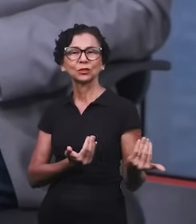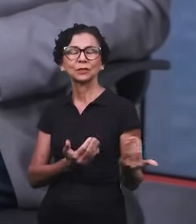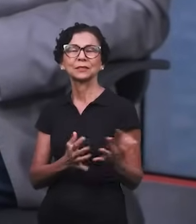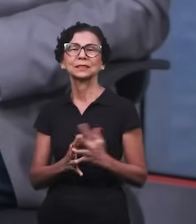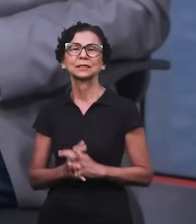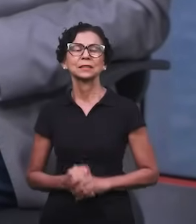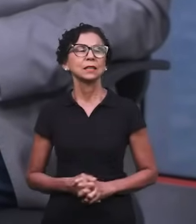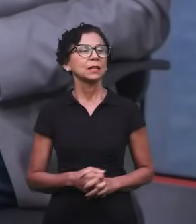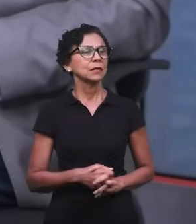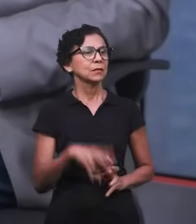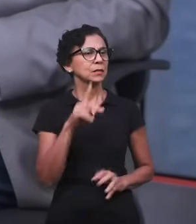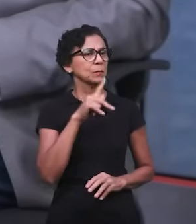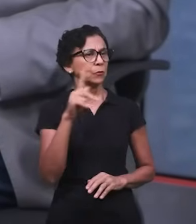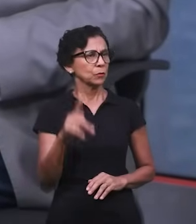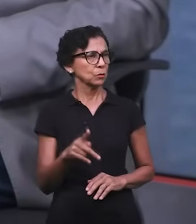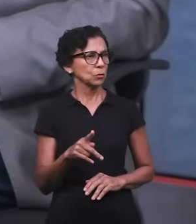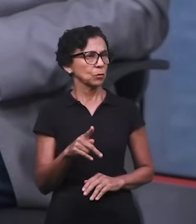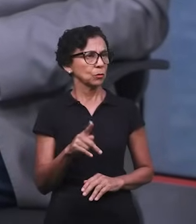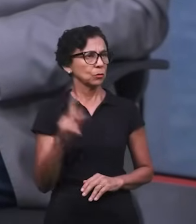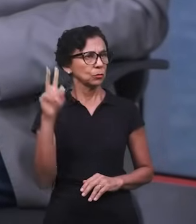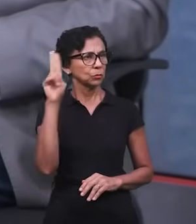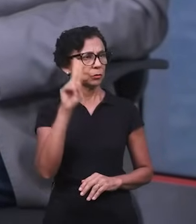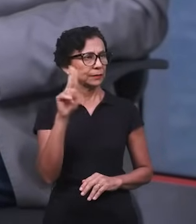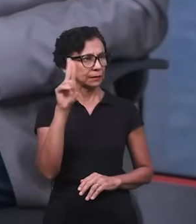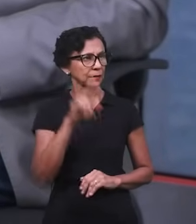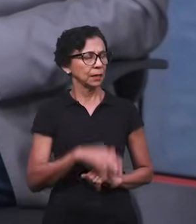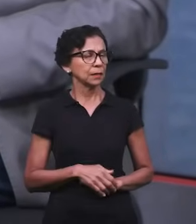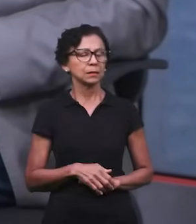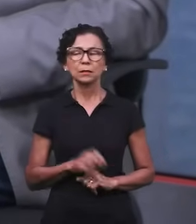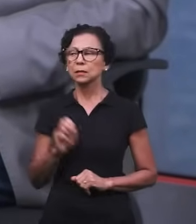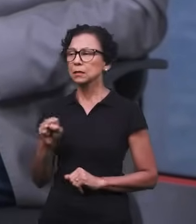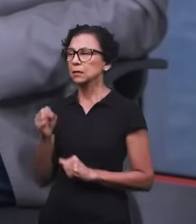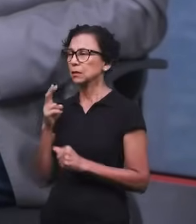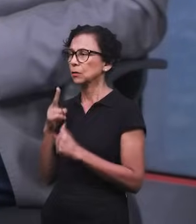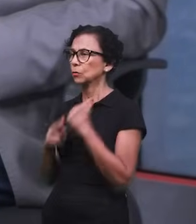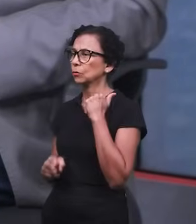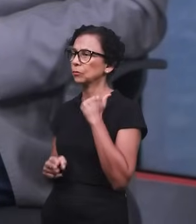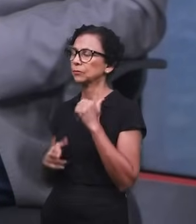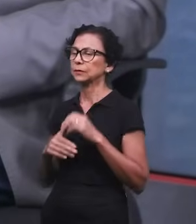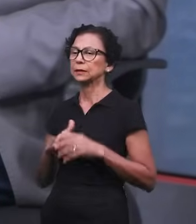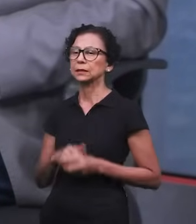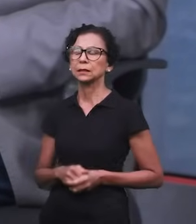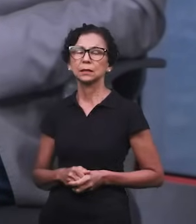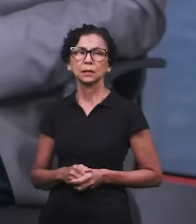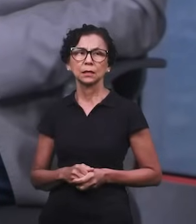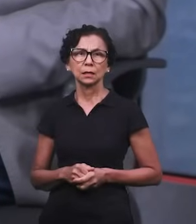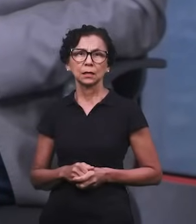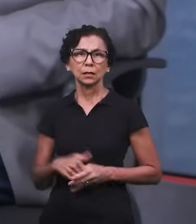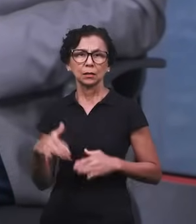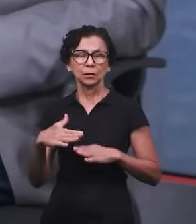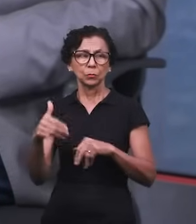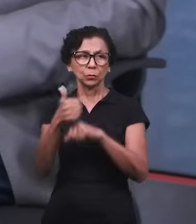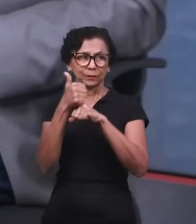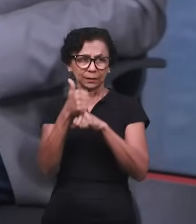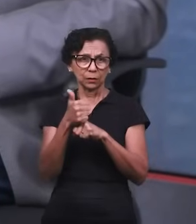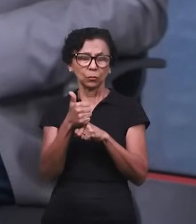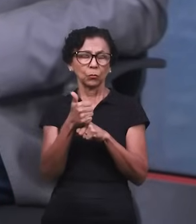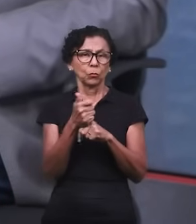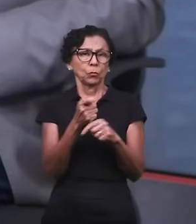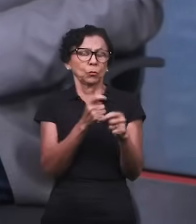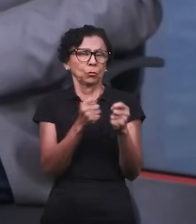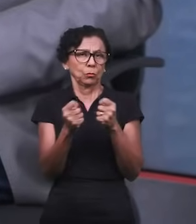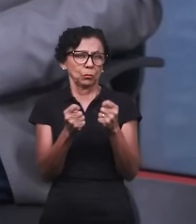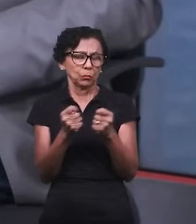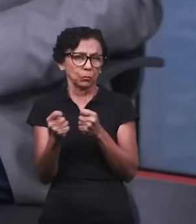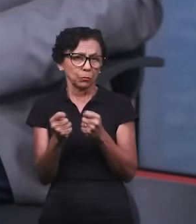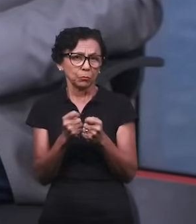Toda a minha formação, economia, a pós-graduação em economia, tudo foi economia. Sei. E nada mais. E nada mais. Uma